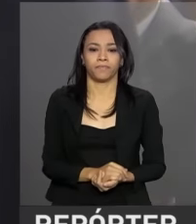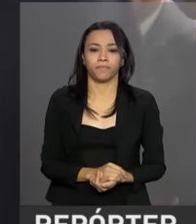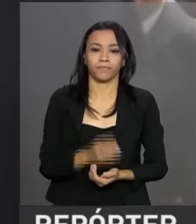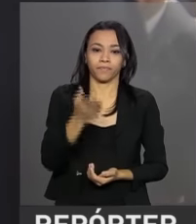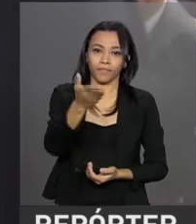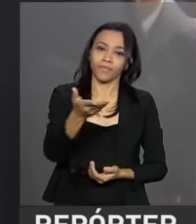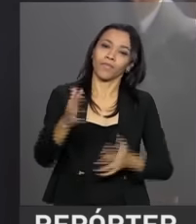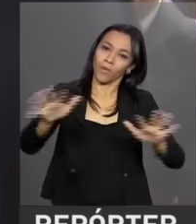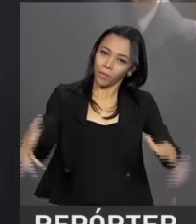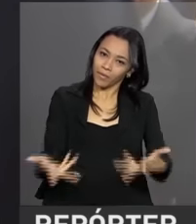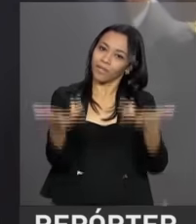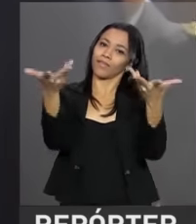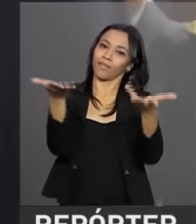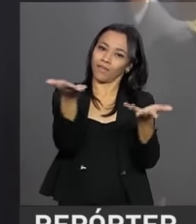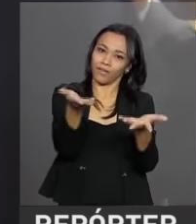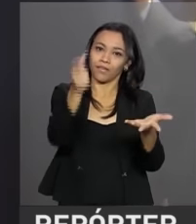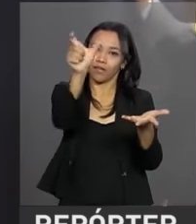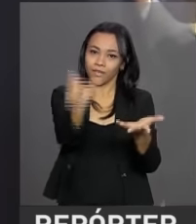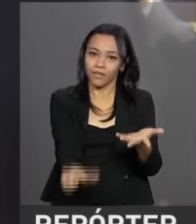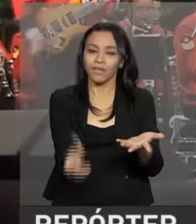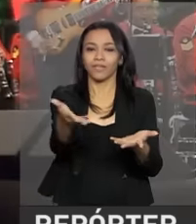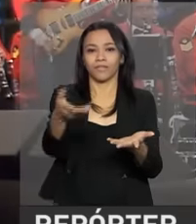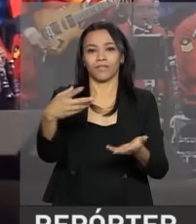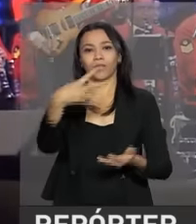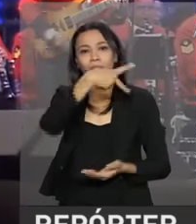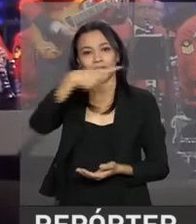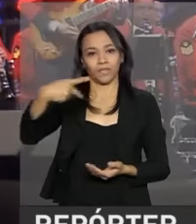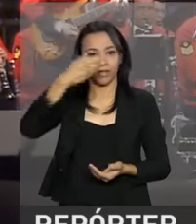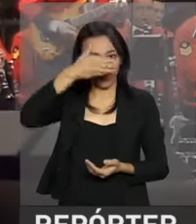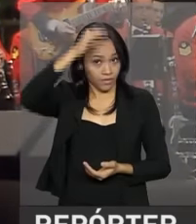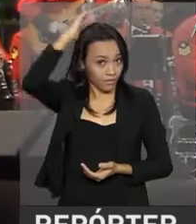Uma homenagem ao presidente em exercício, Michel Temer.